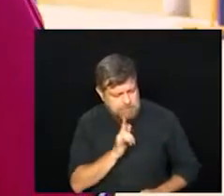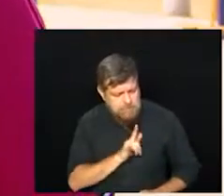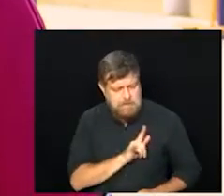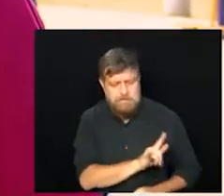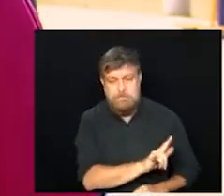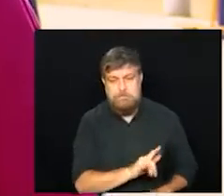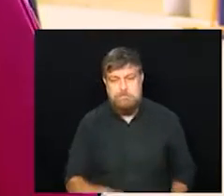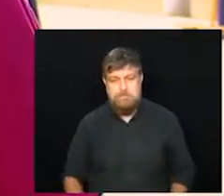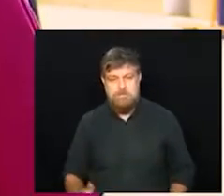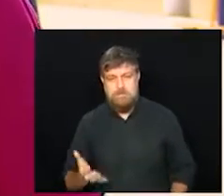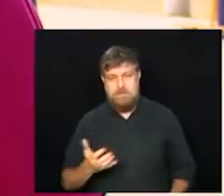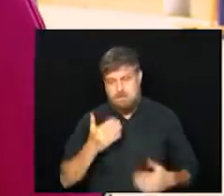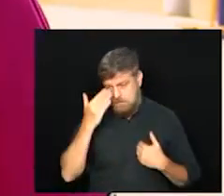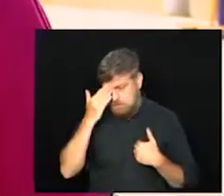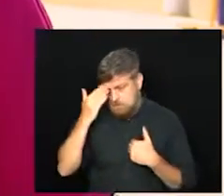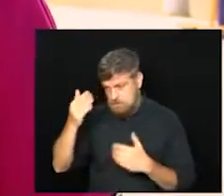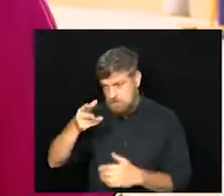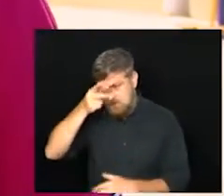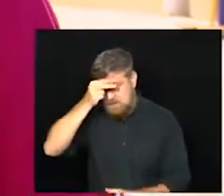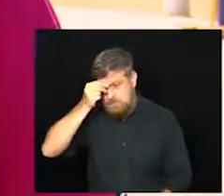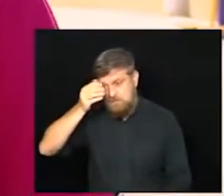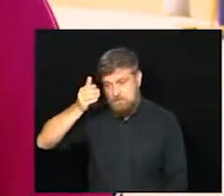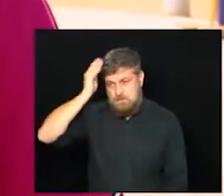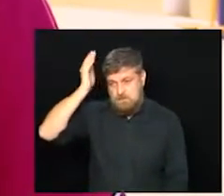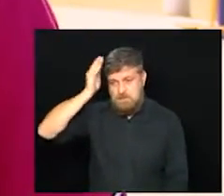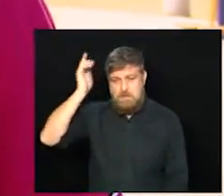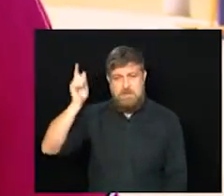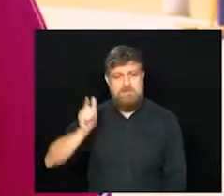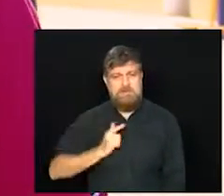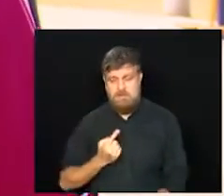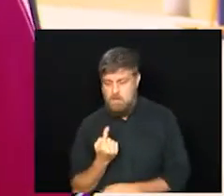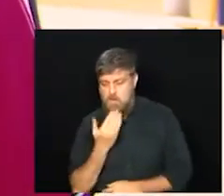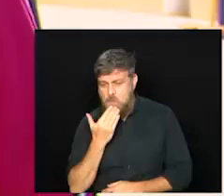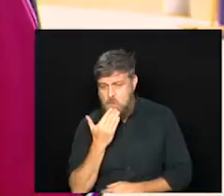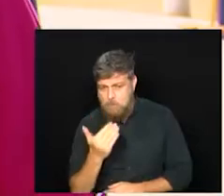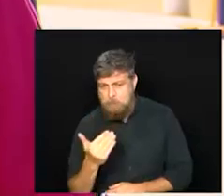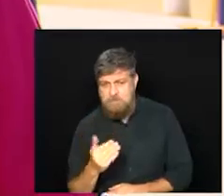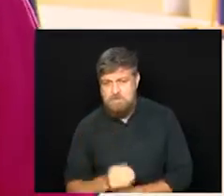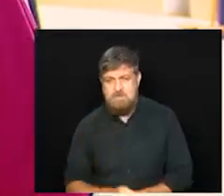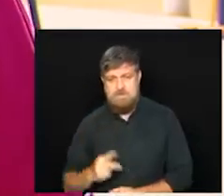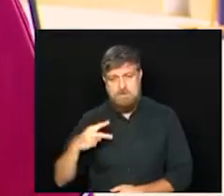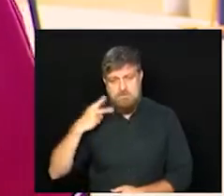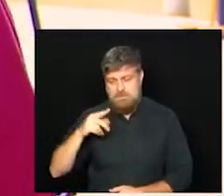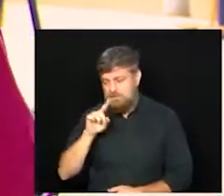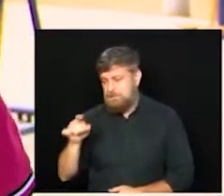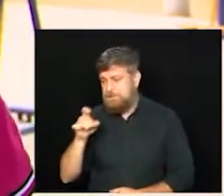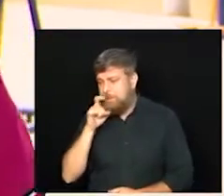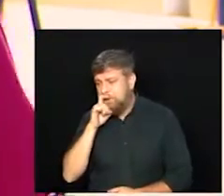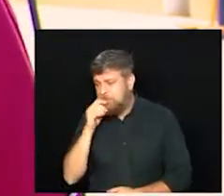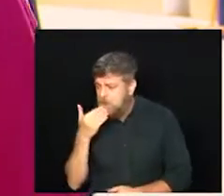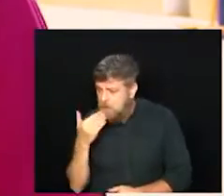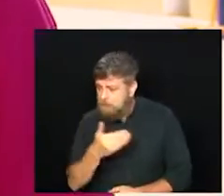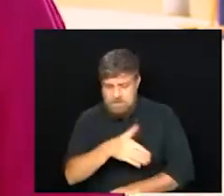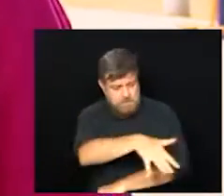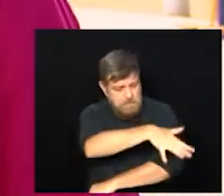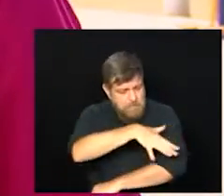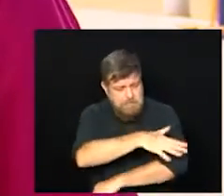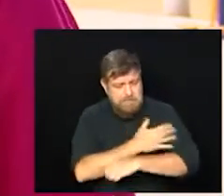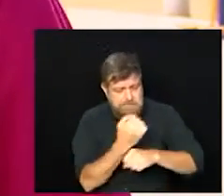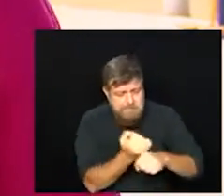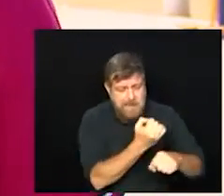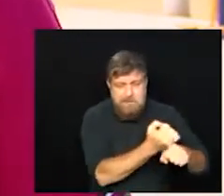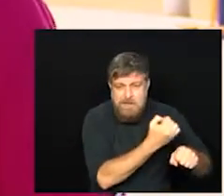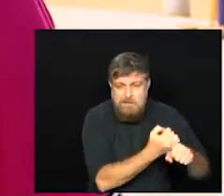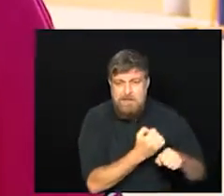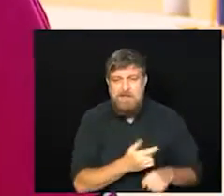primeiramente, agradecer ao prefeito Dário Saad por ter atendido o pedido aqui do vereador da Câmara Municipal, que foi o Zé Carlos, que iniciou, inclusive leva